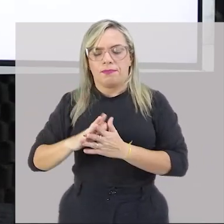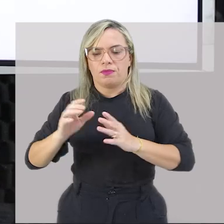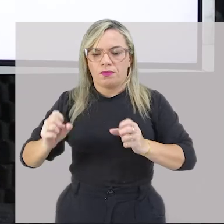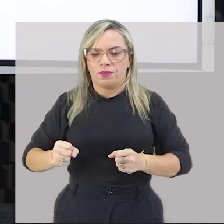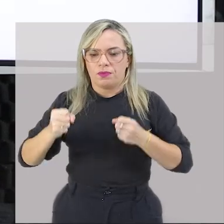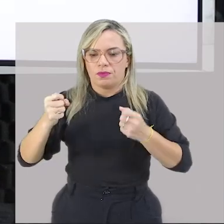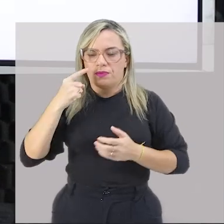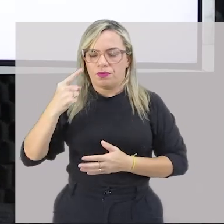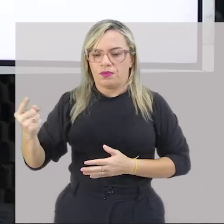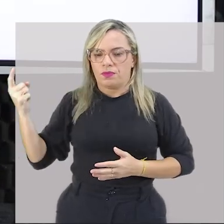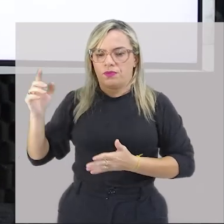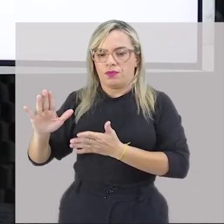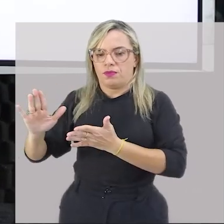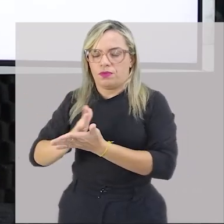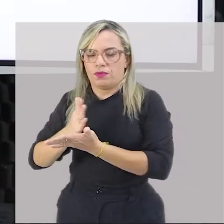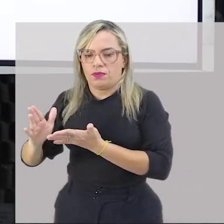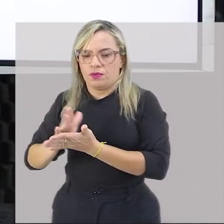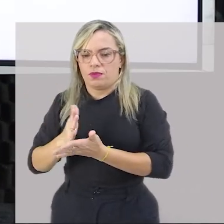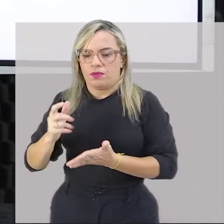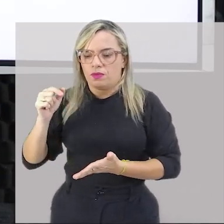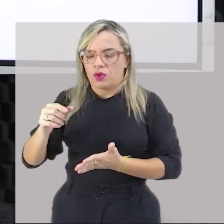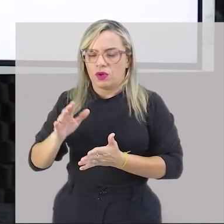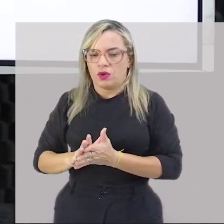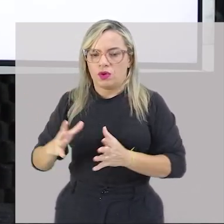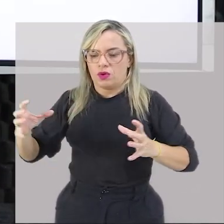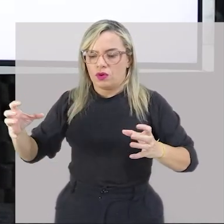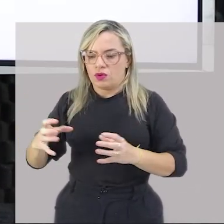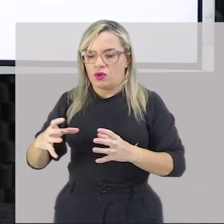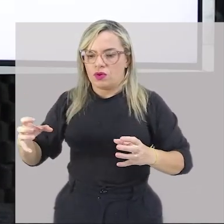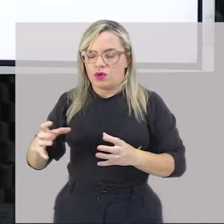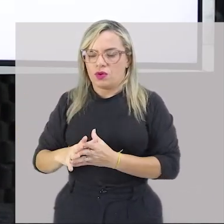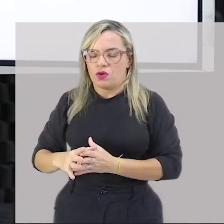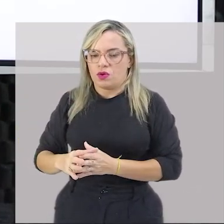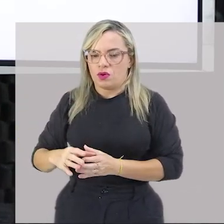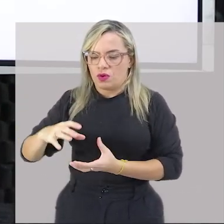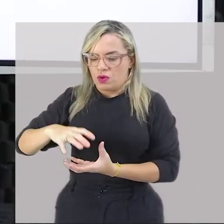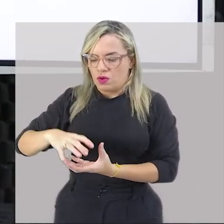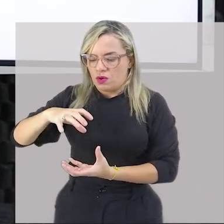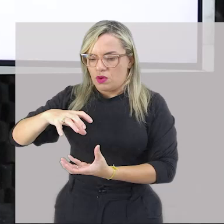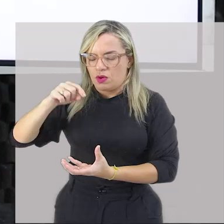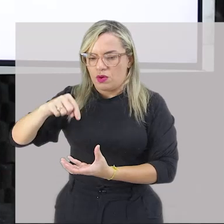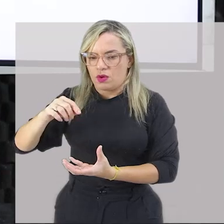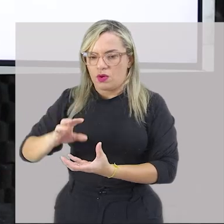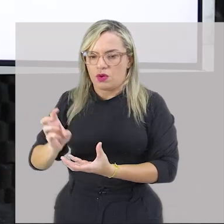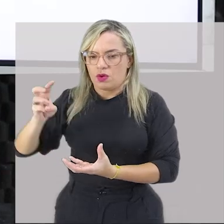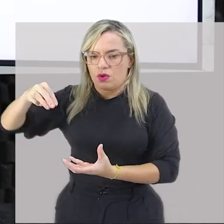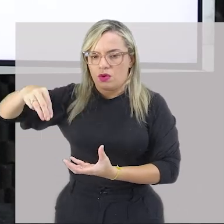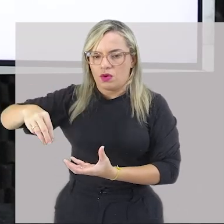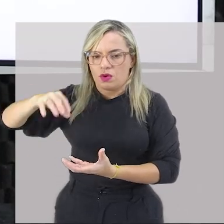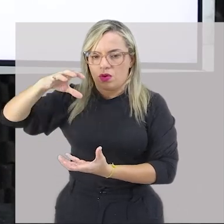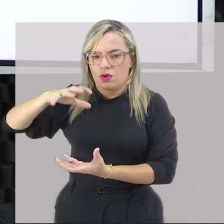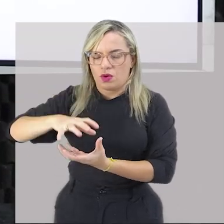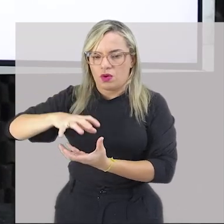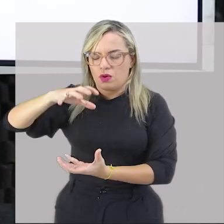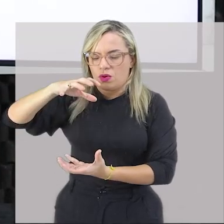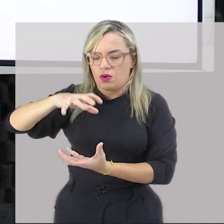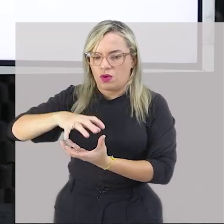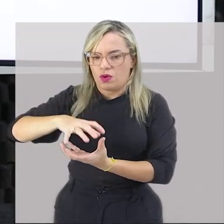ter aqui, ó, algumas molas aqui, ó, que quando eu coloco esse corpo de massa M, essas molas vão